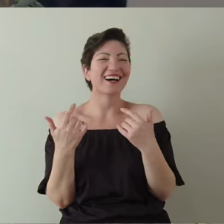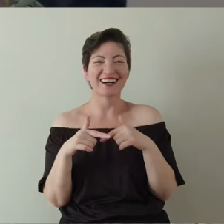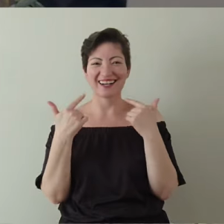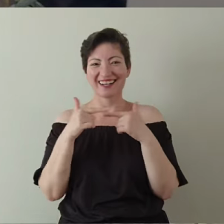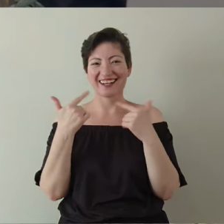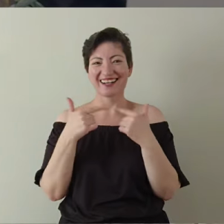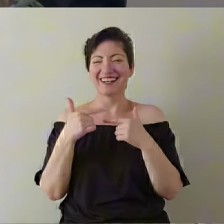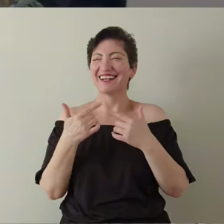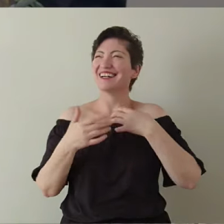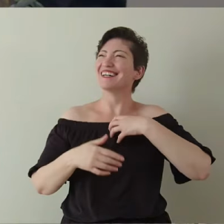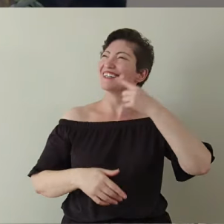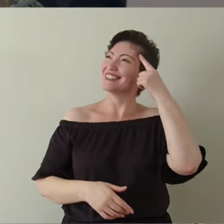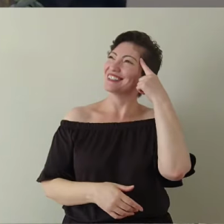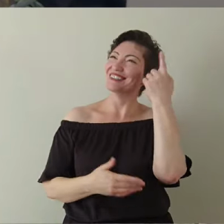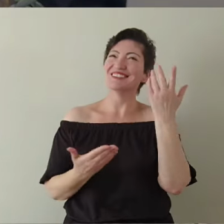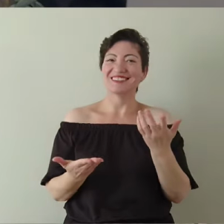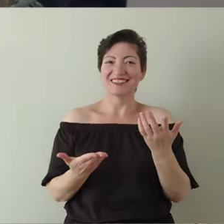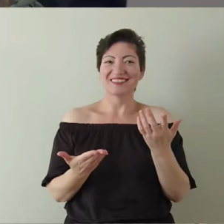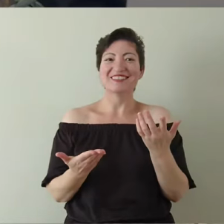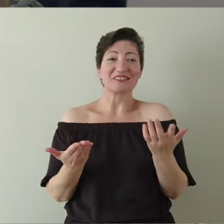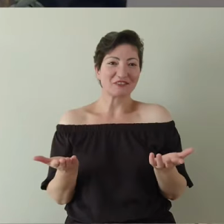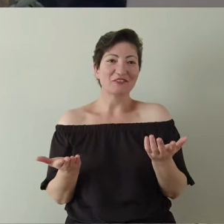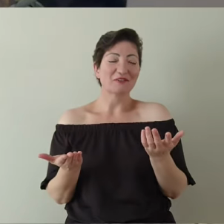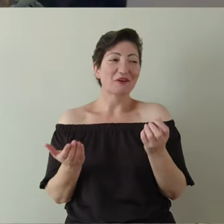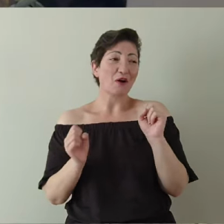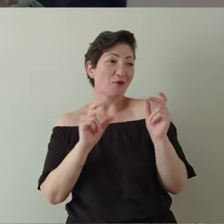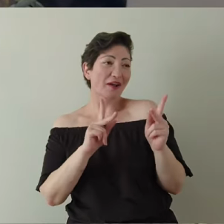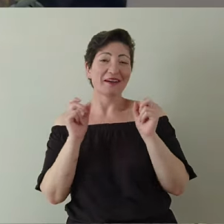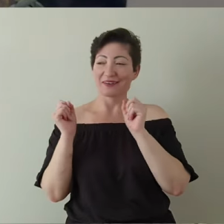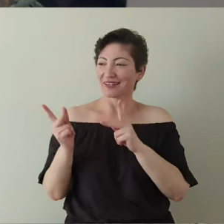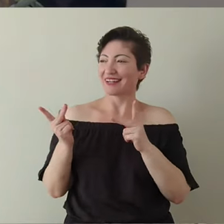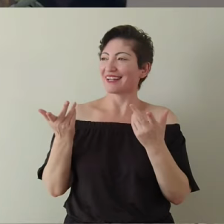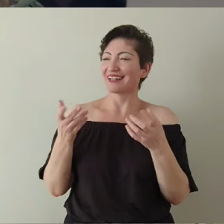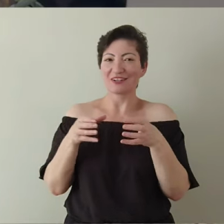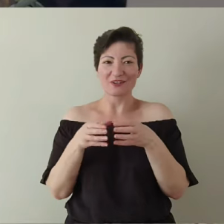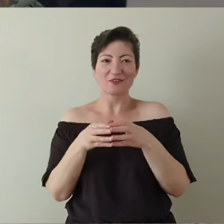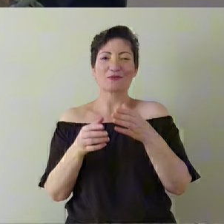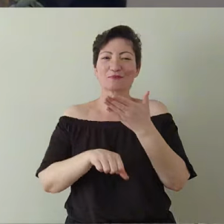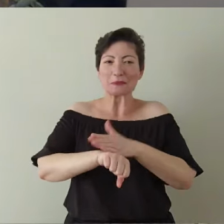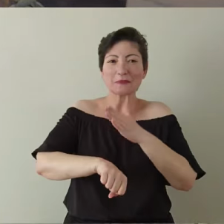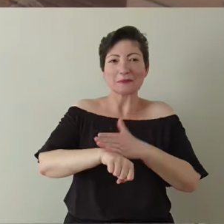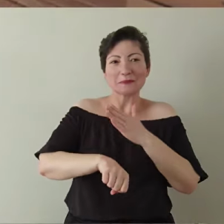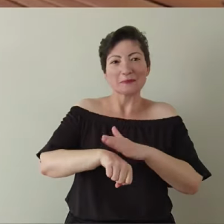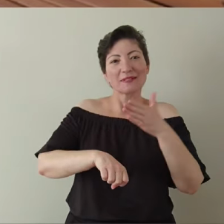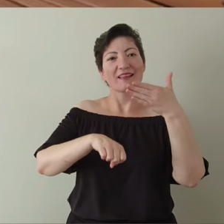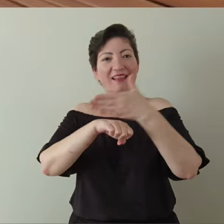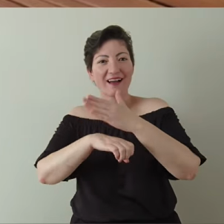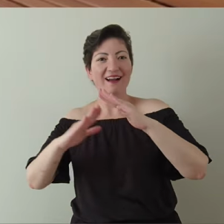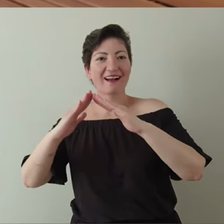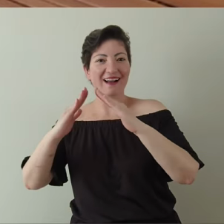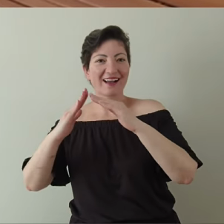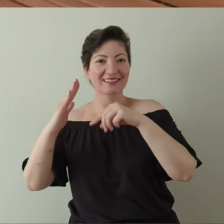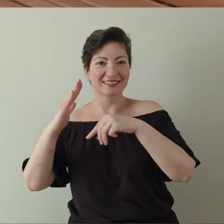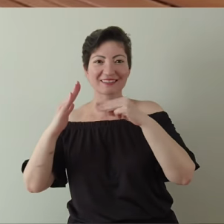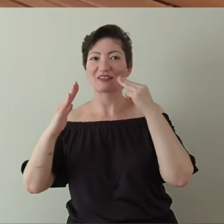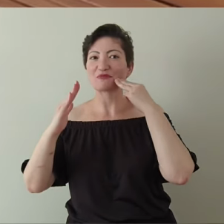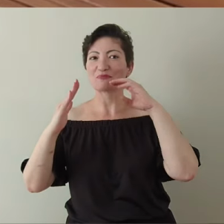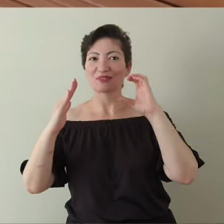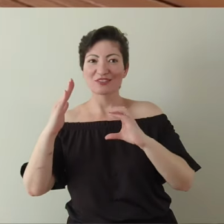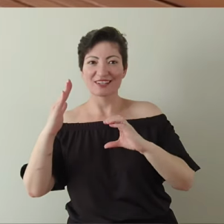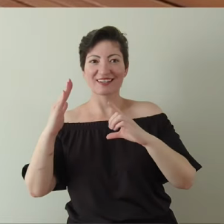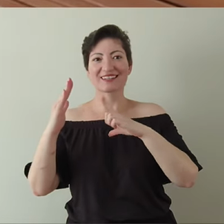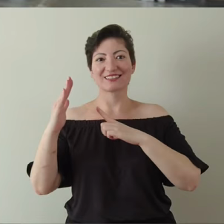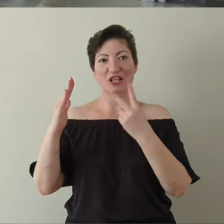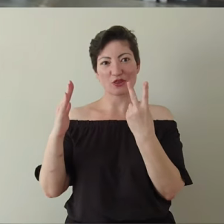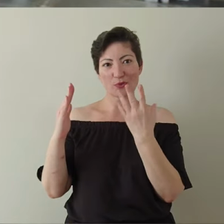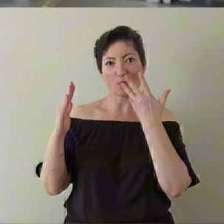E aí, vamos montar um grupo. E a gente fazia os ensaios lá na casa da Michela, porque ela tinha as